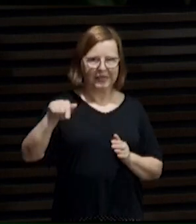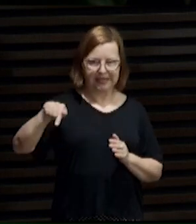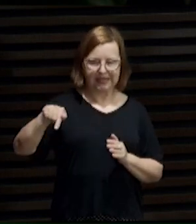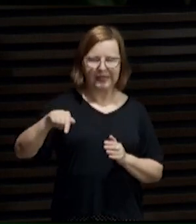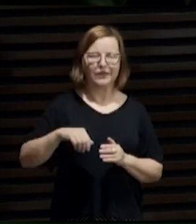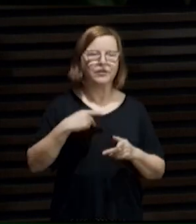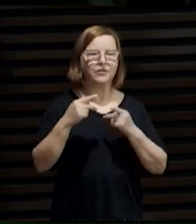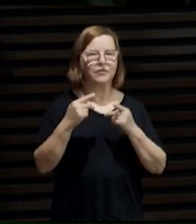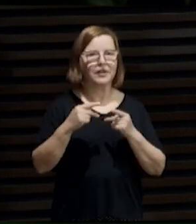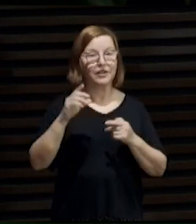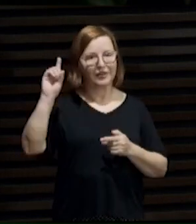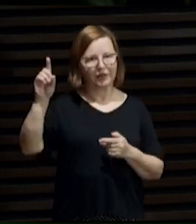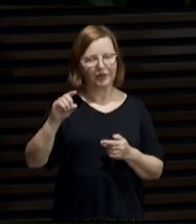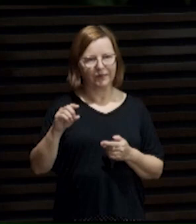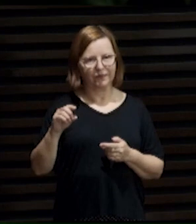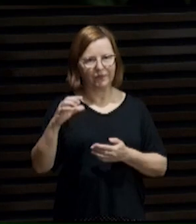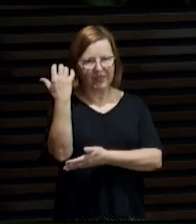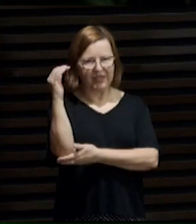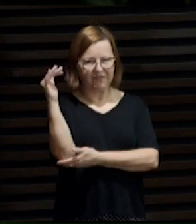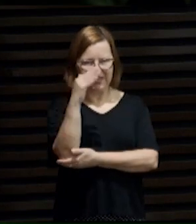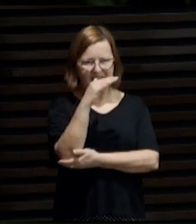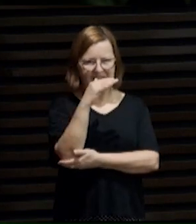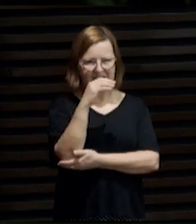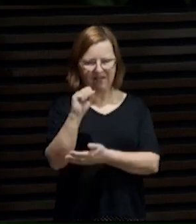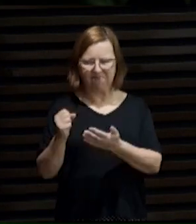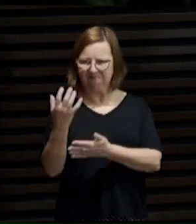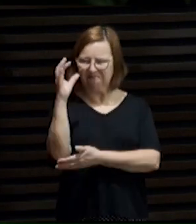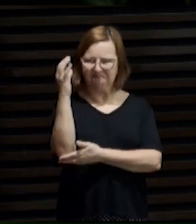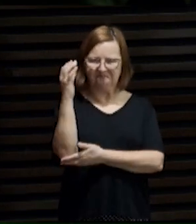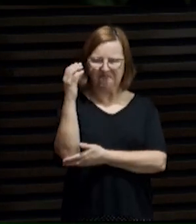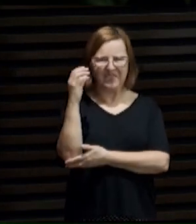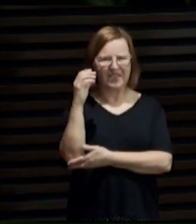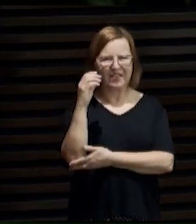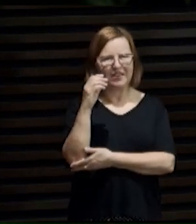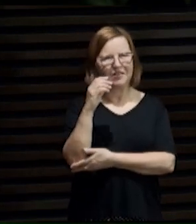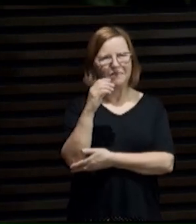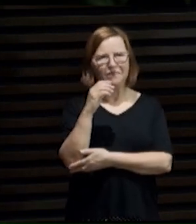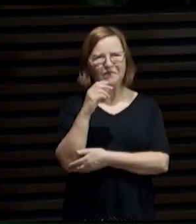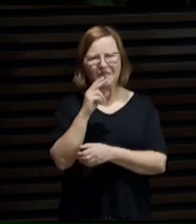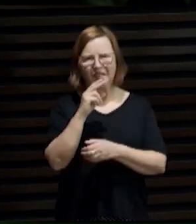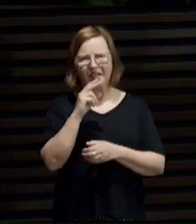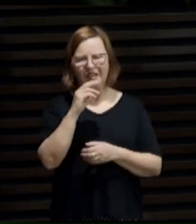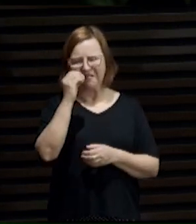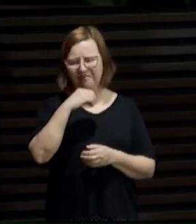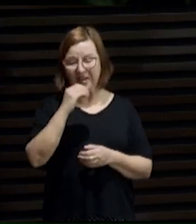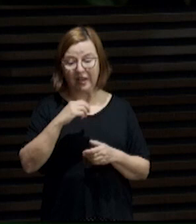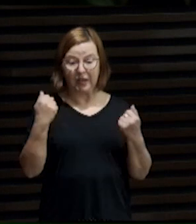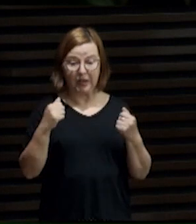texto. A videira é uma planta frágil e sensível e precisa de sustentação e